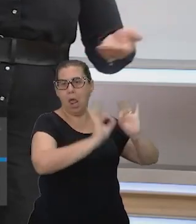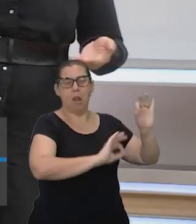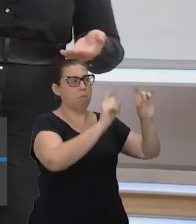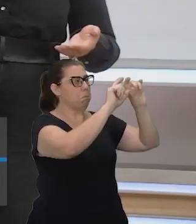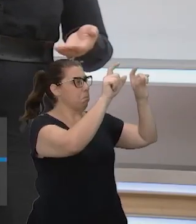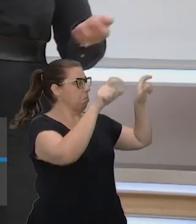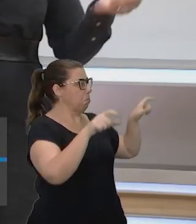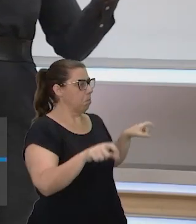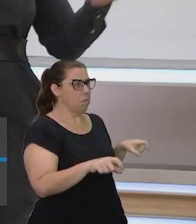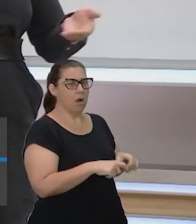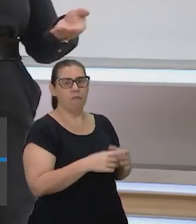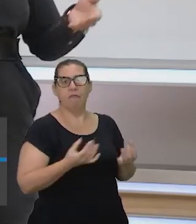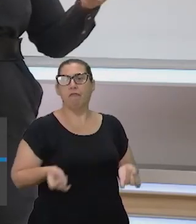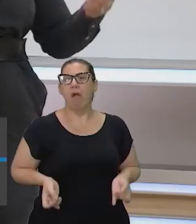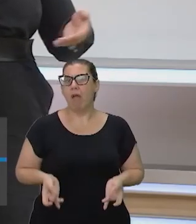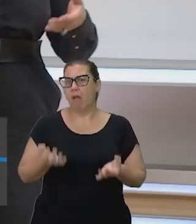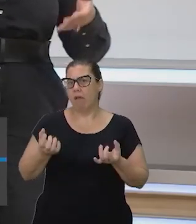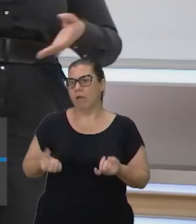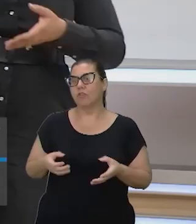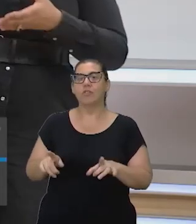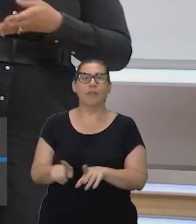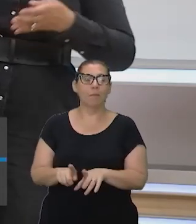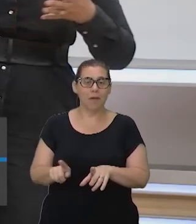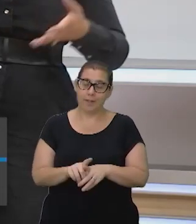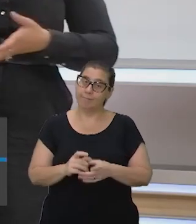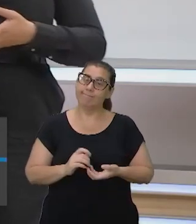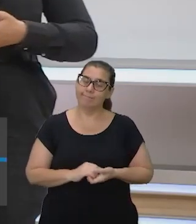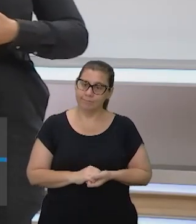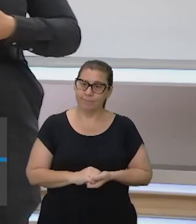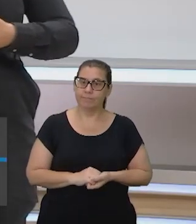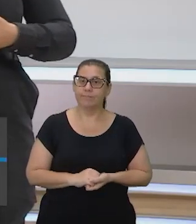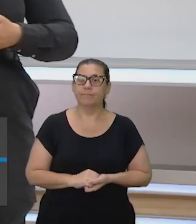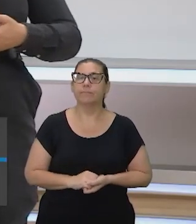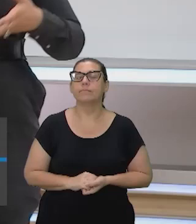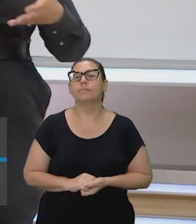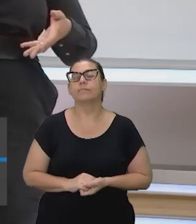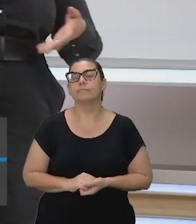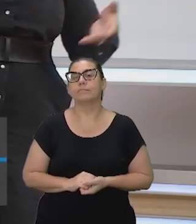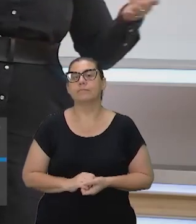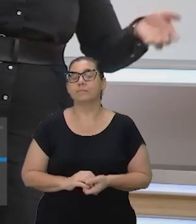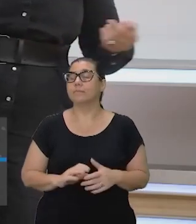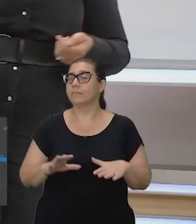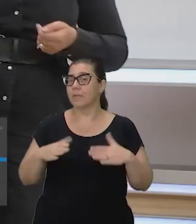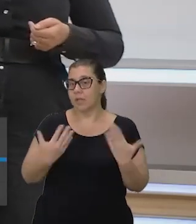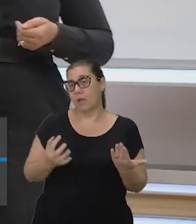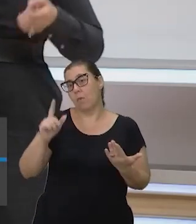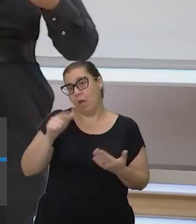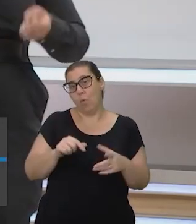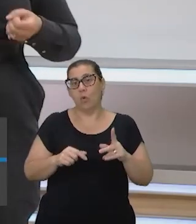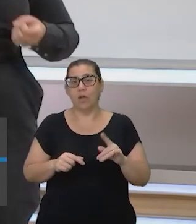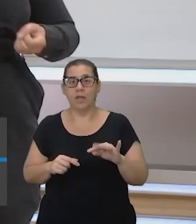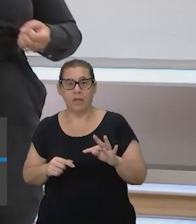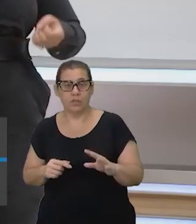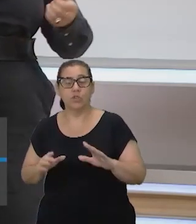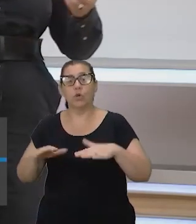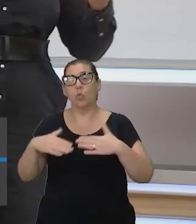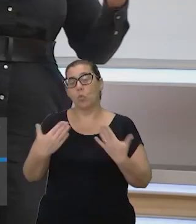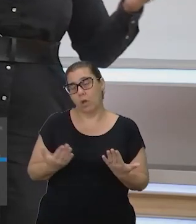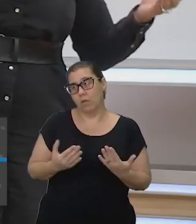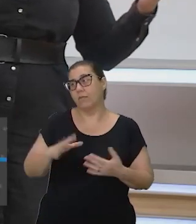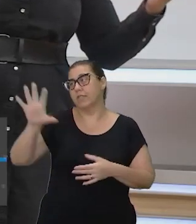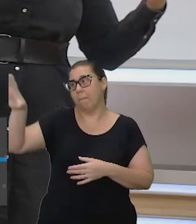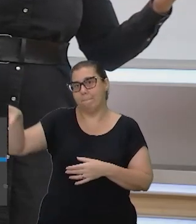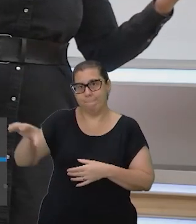e vende. Geralmente nessas feiras de artesanato que você vai no final de semana, tá? Então, gente, isso é kit. Quando você pega